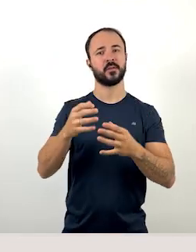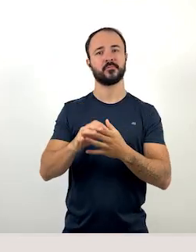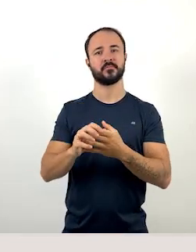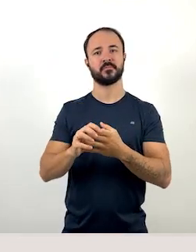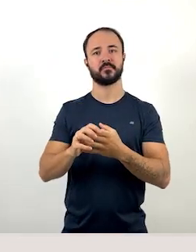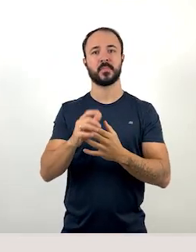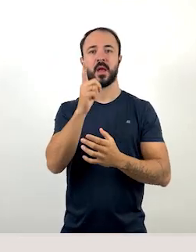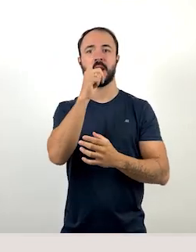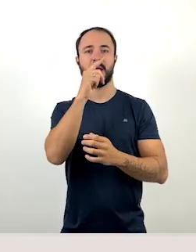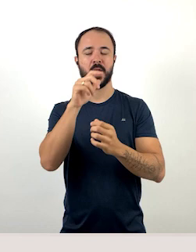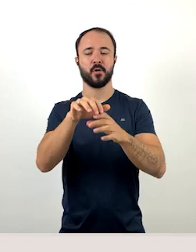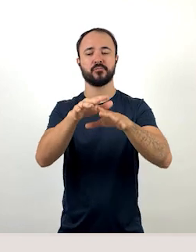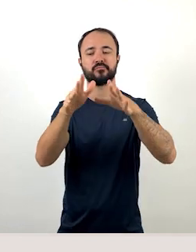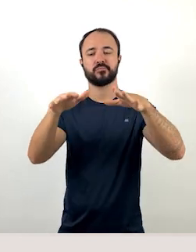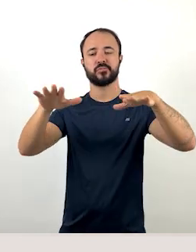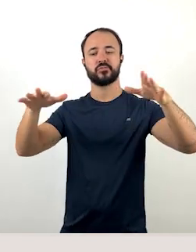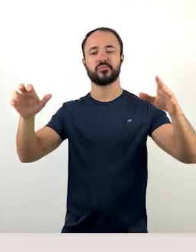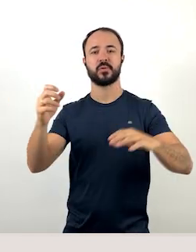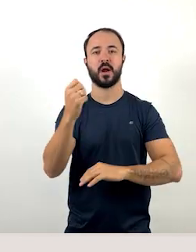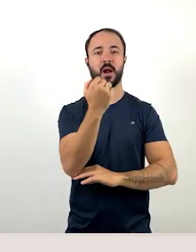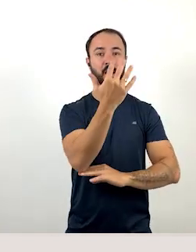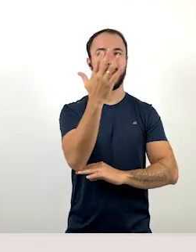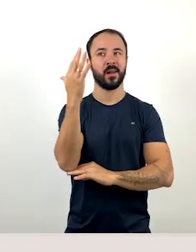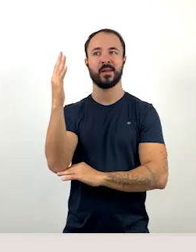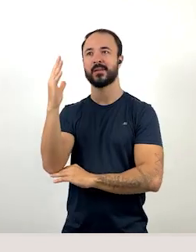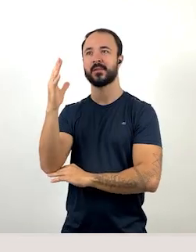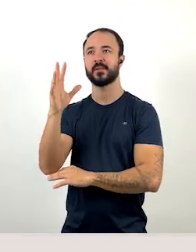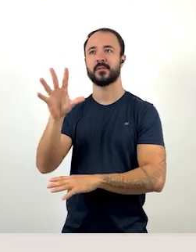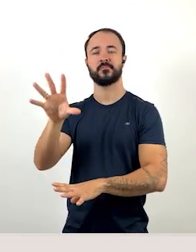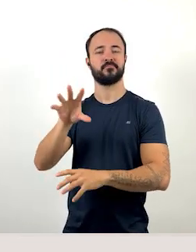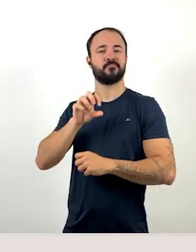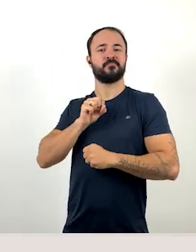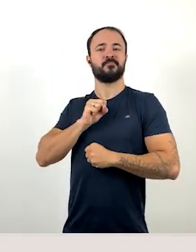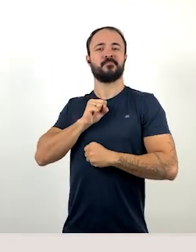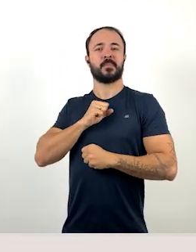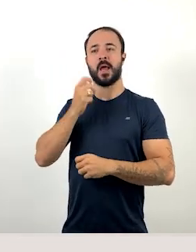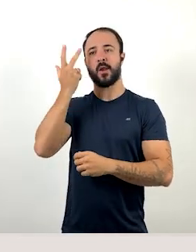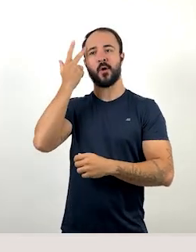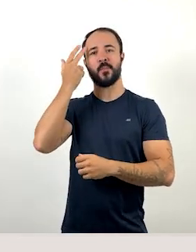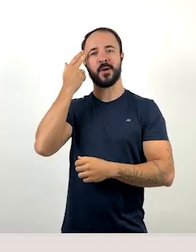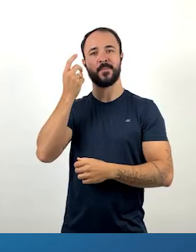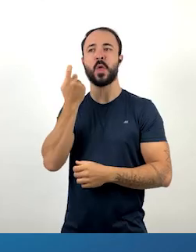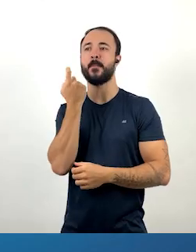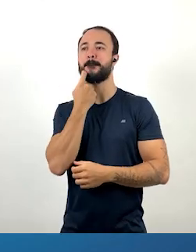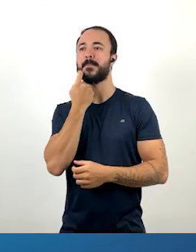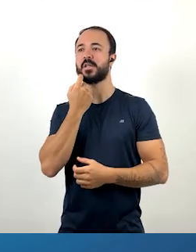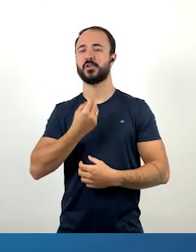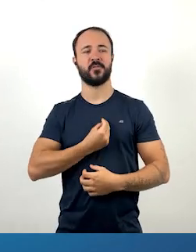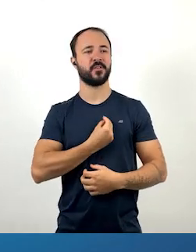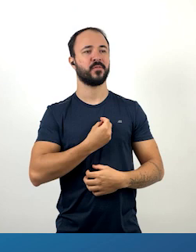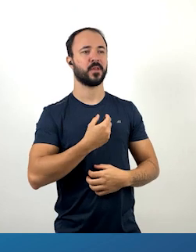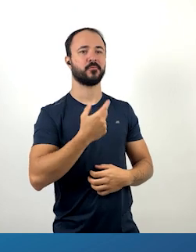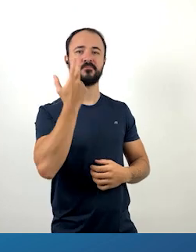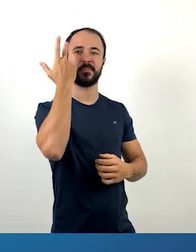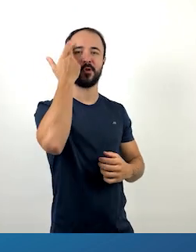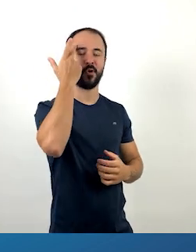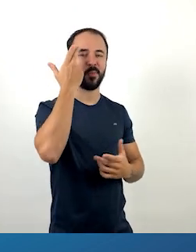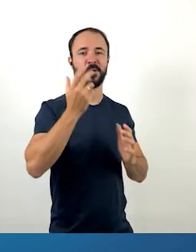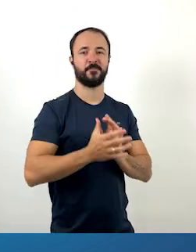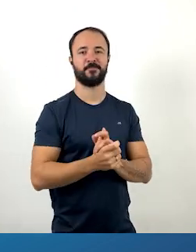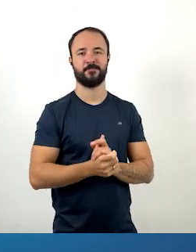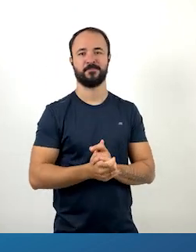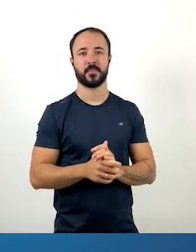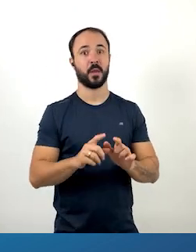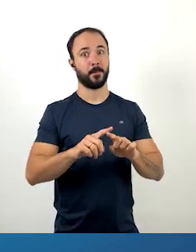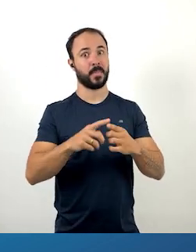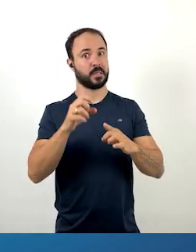estão consumindo de forma correta os seus gases, nós temos os peixes vivendo em harmonia. Quando é despejado o